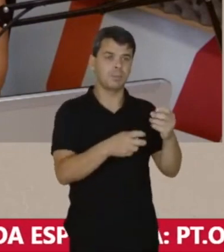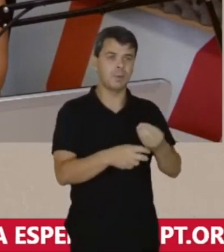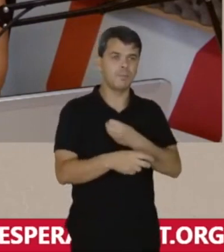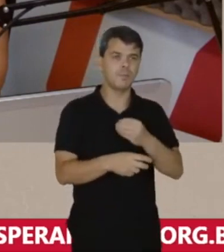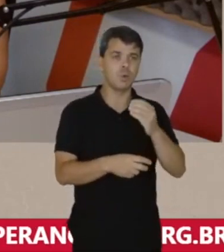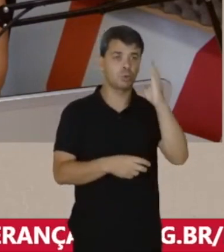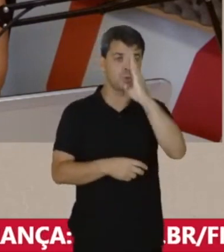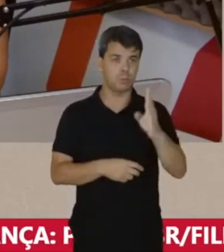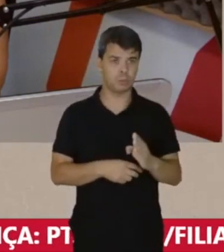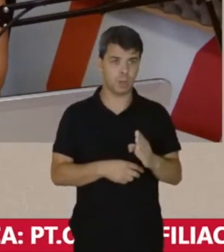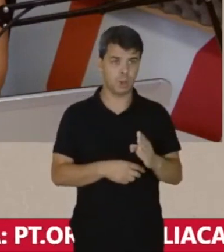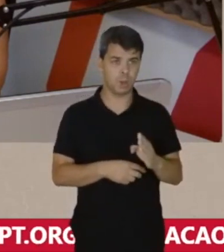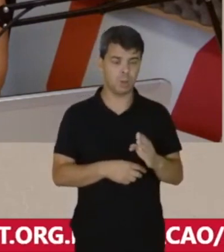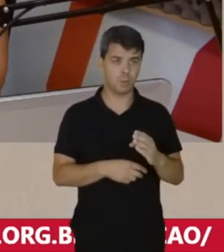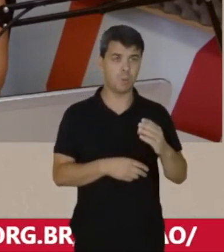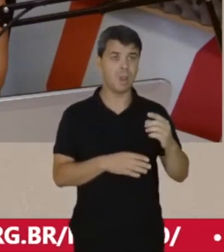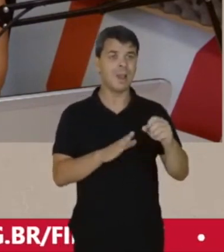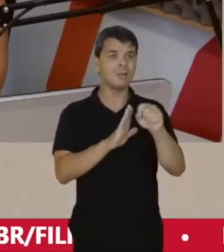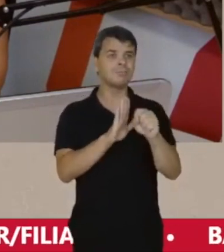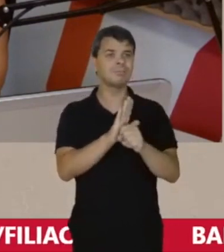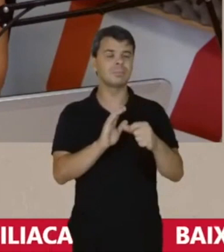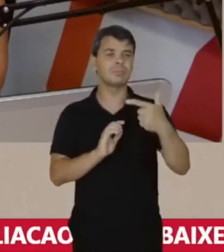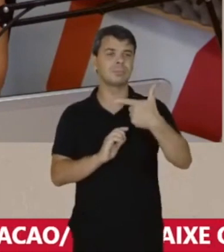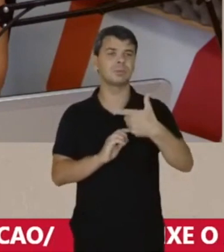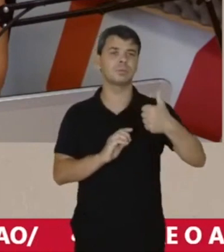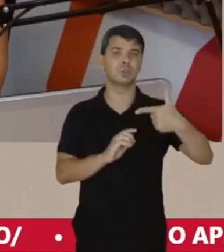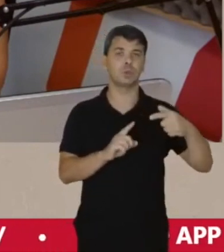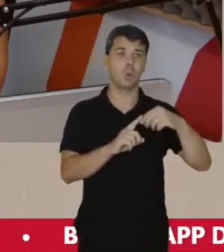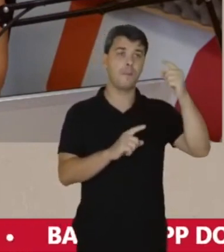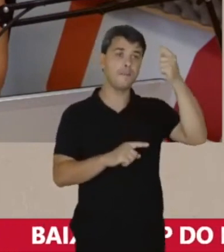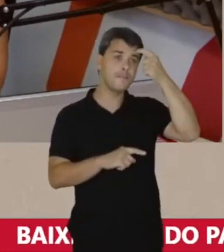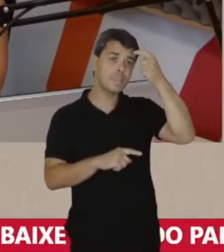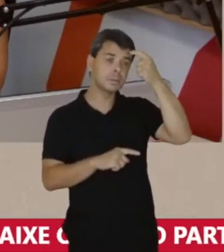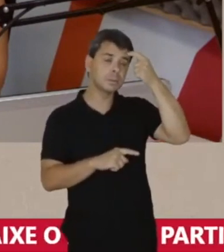uma atualização para o século XXI de um pensamento, né,